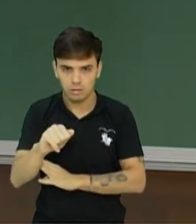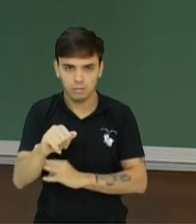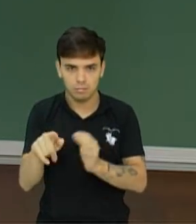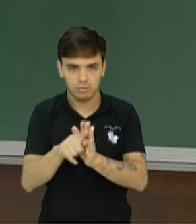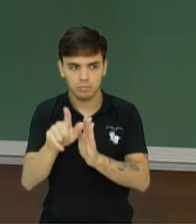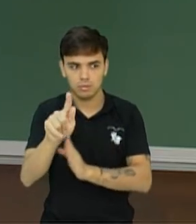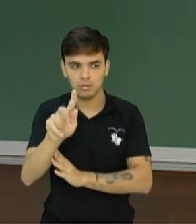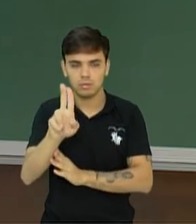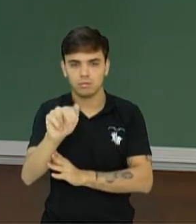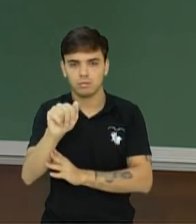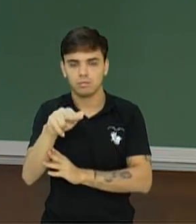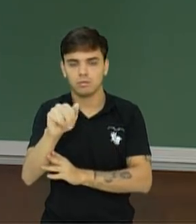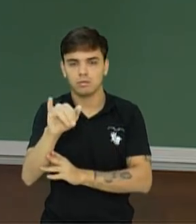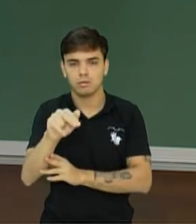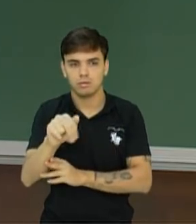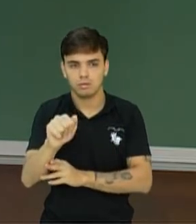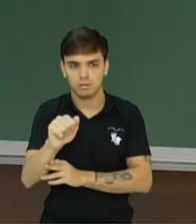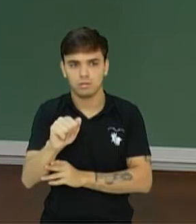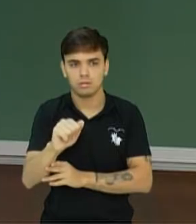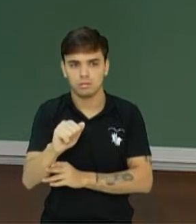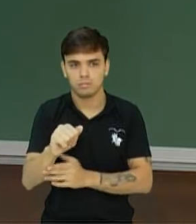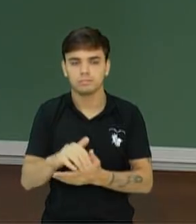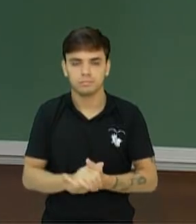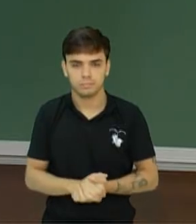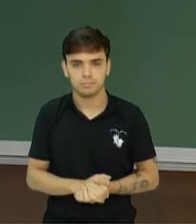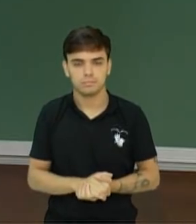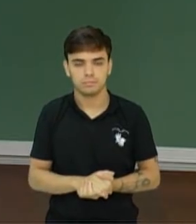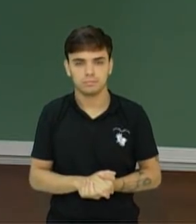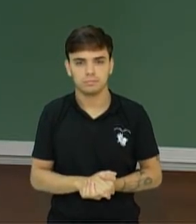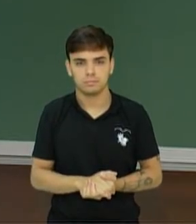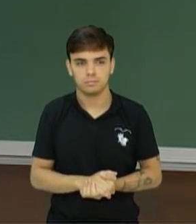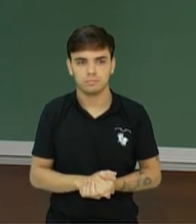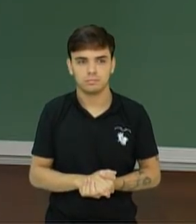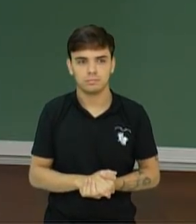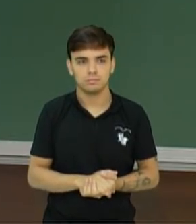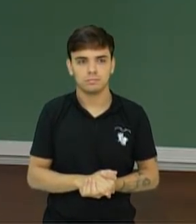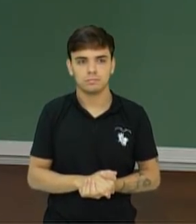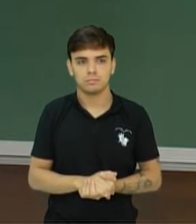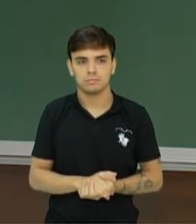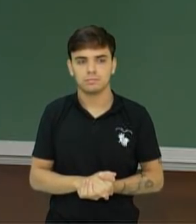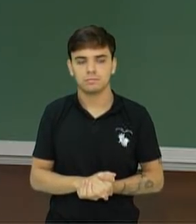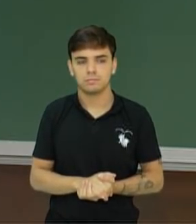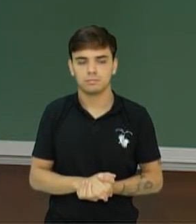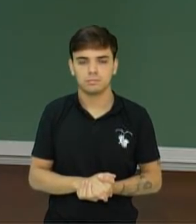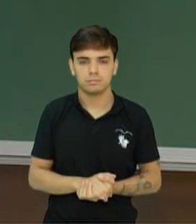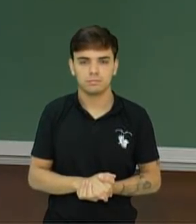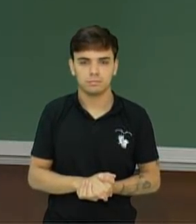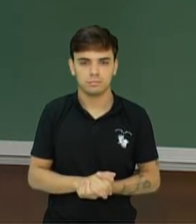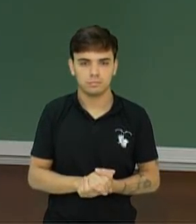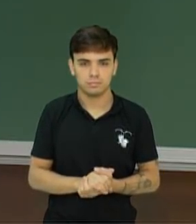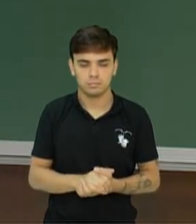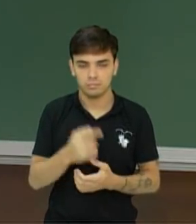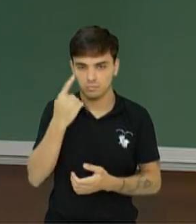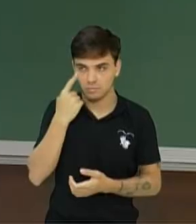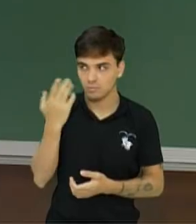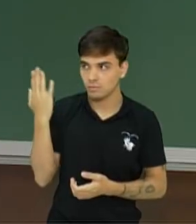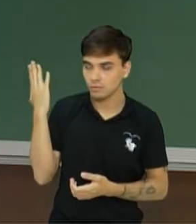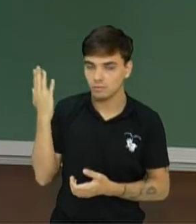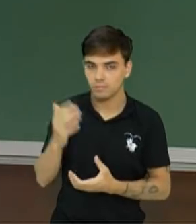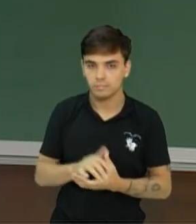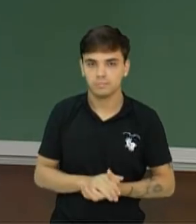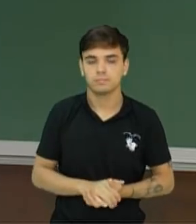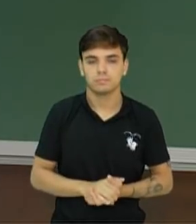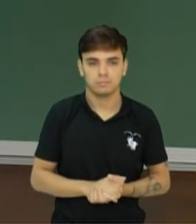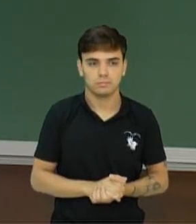guanina. Timina, que vai se ligar com a base lá do outro lado, a adenina. Guanina, que vai se ligar com a outra lá,